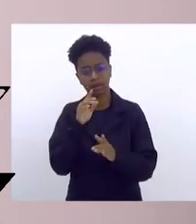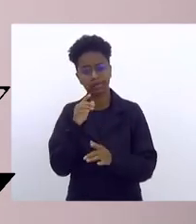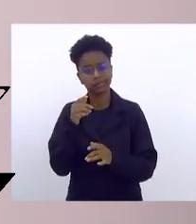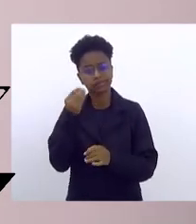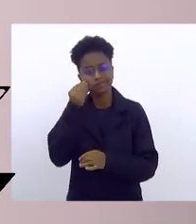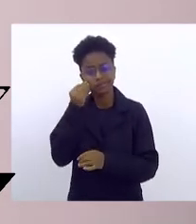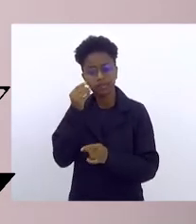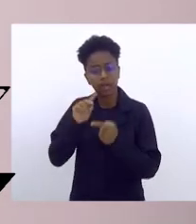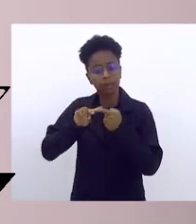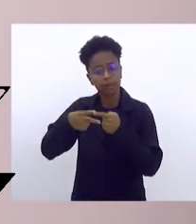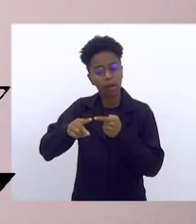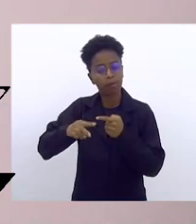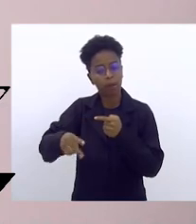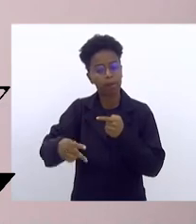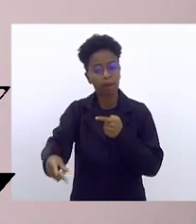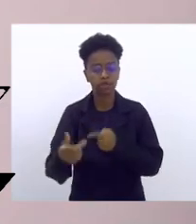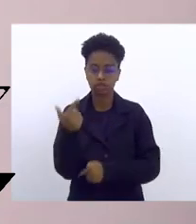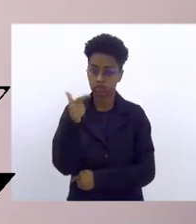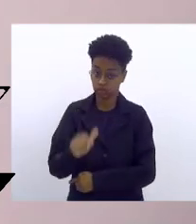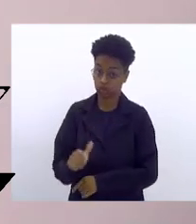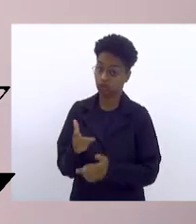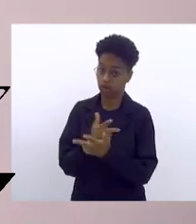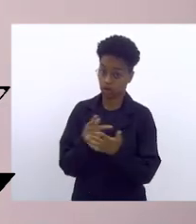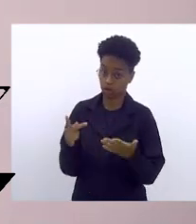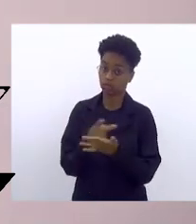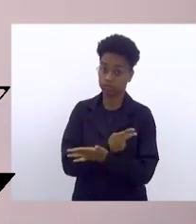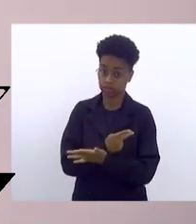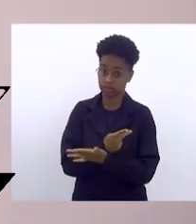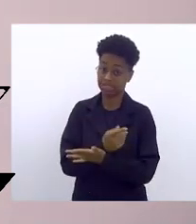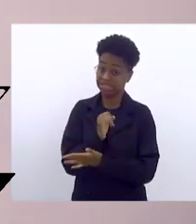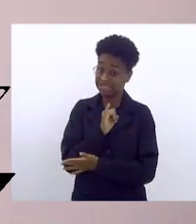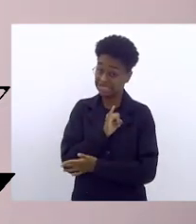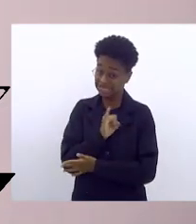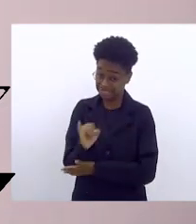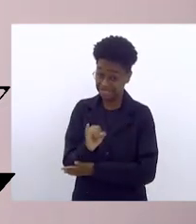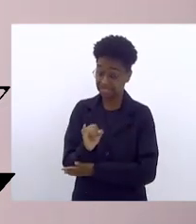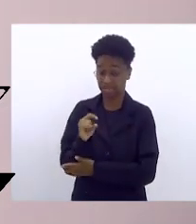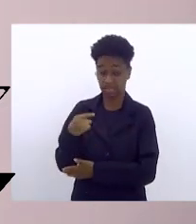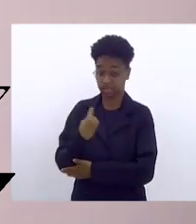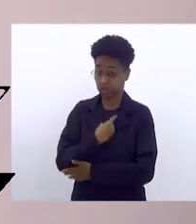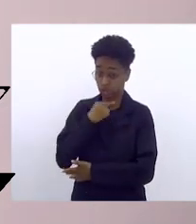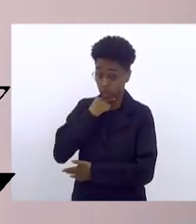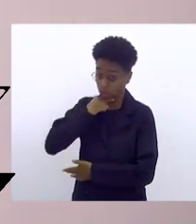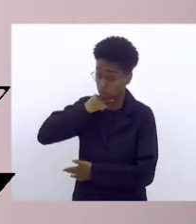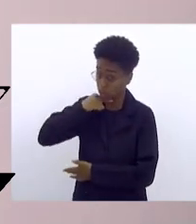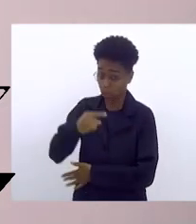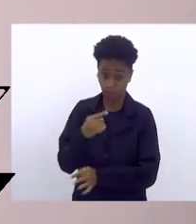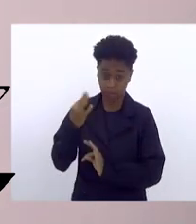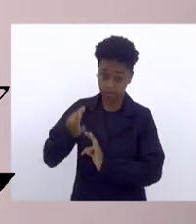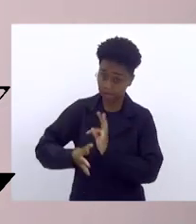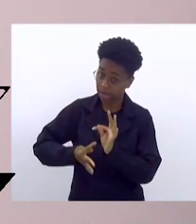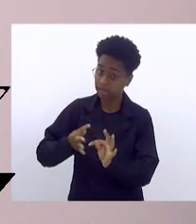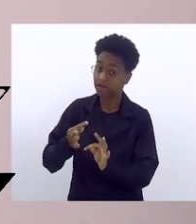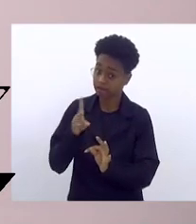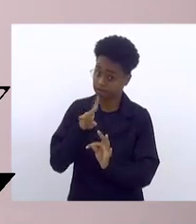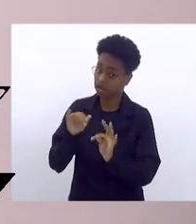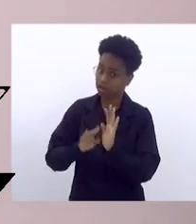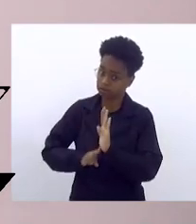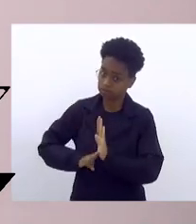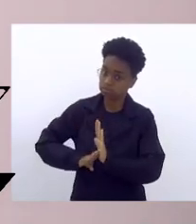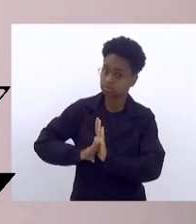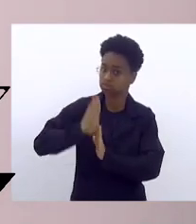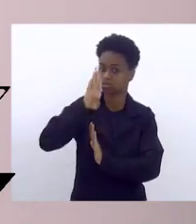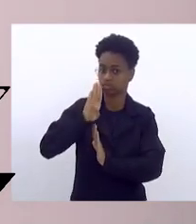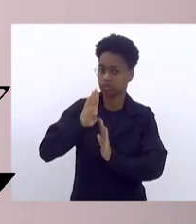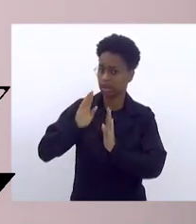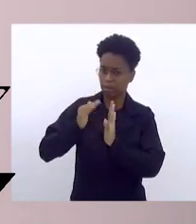replicabilidade do fenômeno esse é um fenômeno que se não for tratado ele tende a crescer